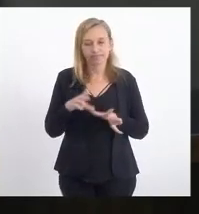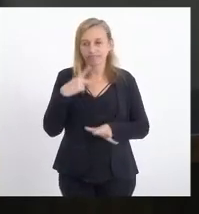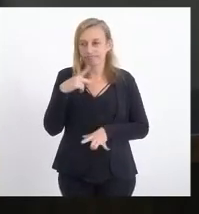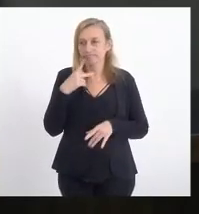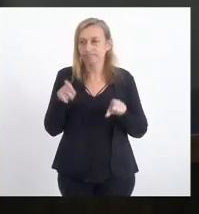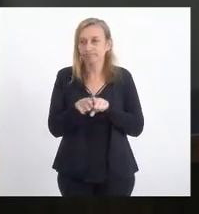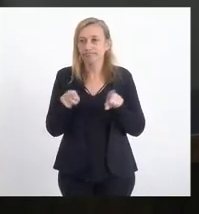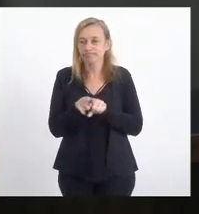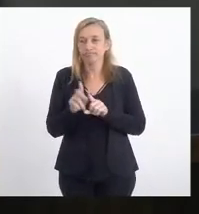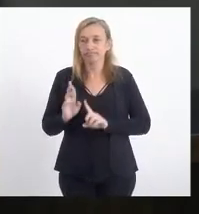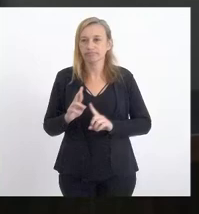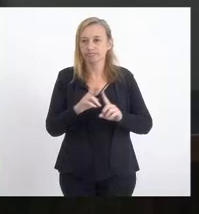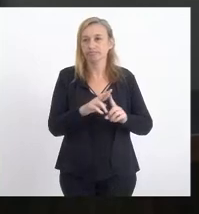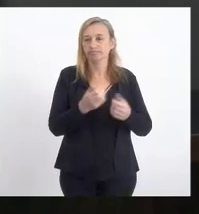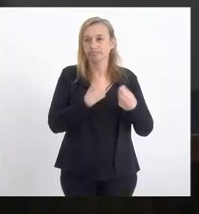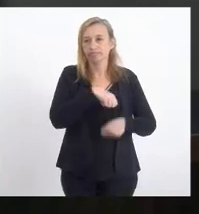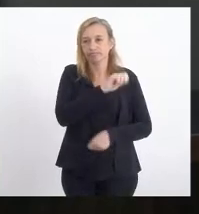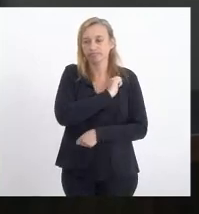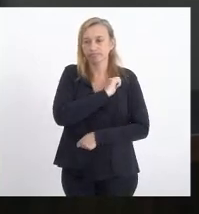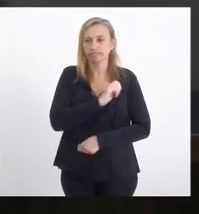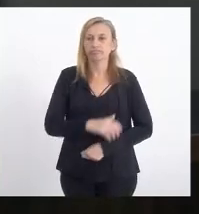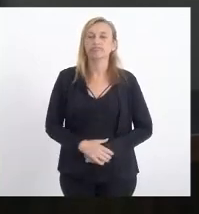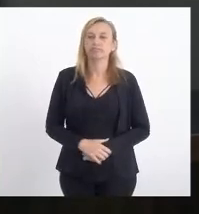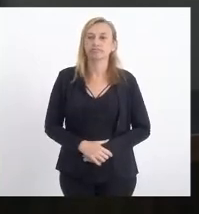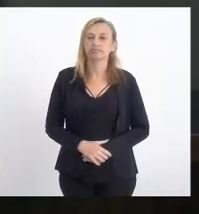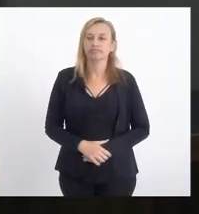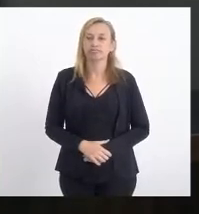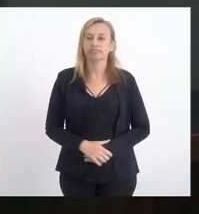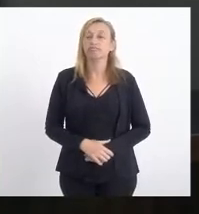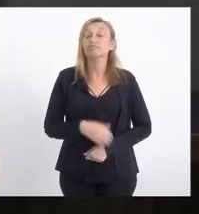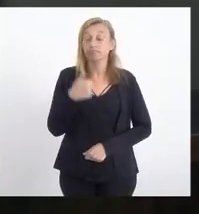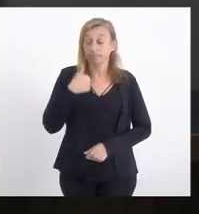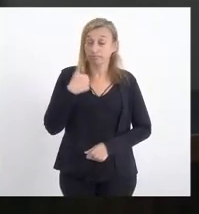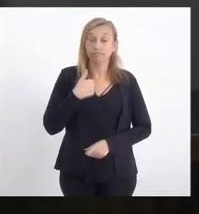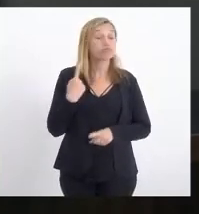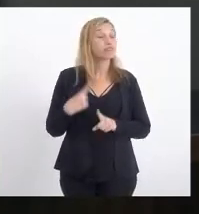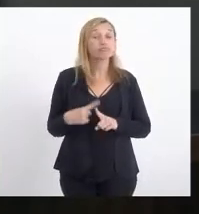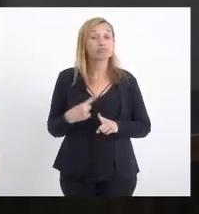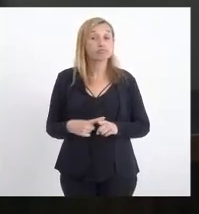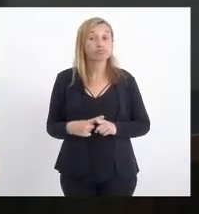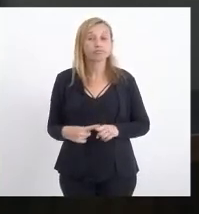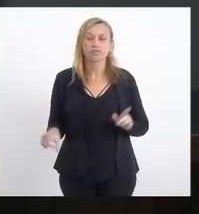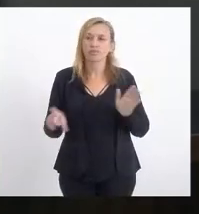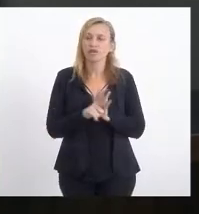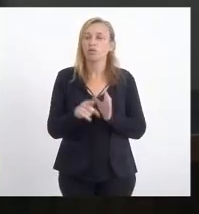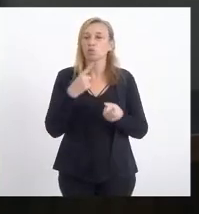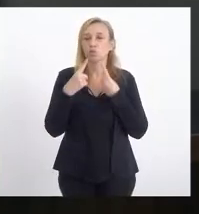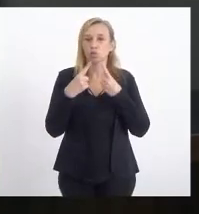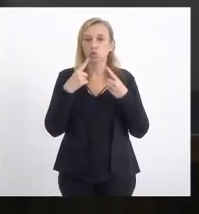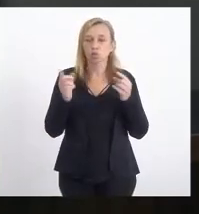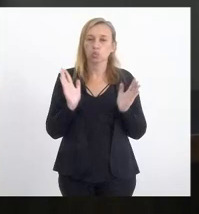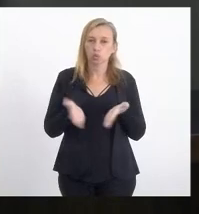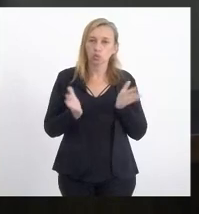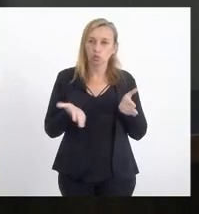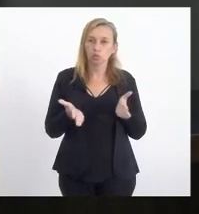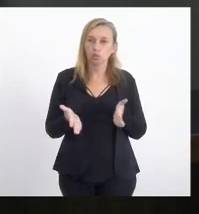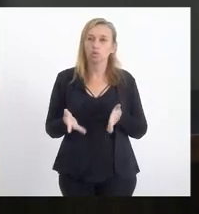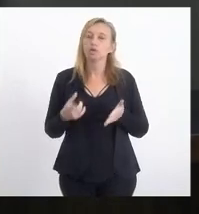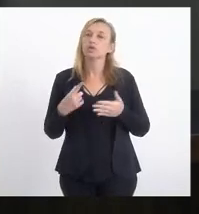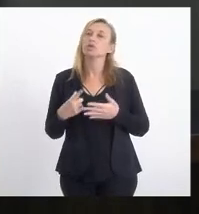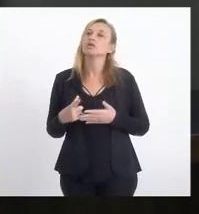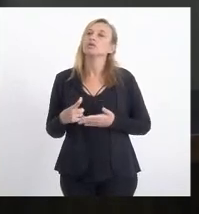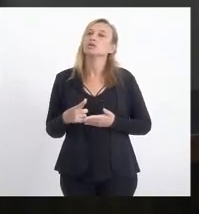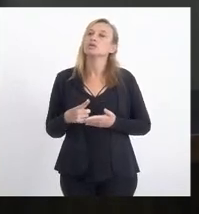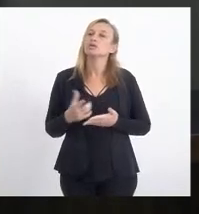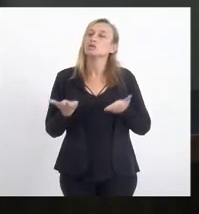um comentário também referente ao regime de recuperação em primeiro lugar porque a lei que a gente discute hoje ela tem um